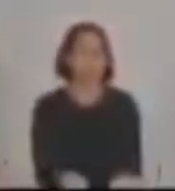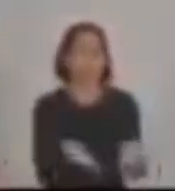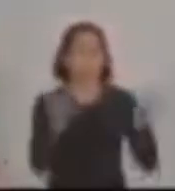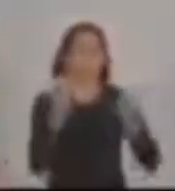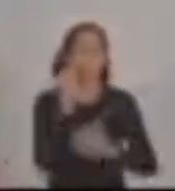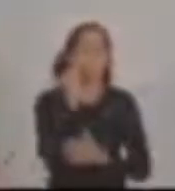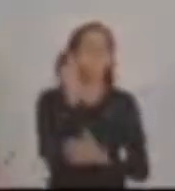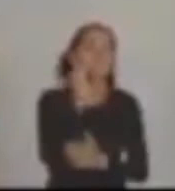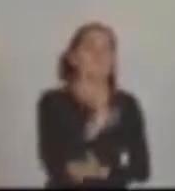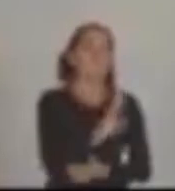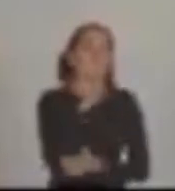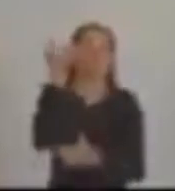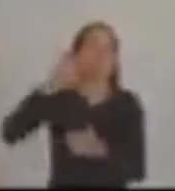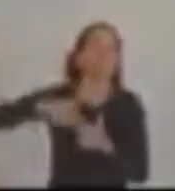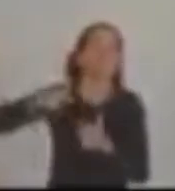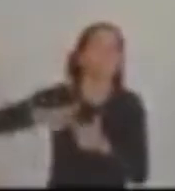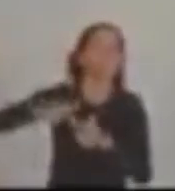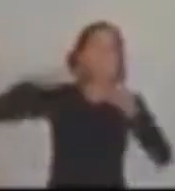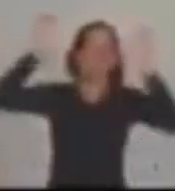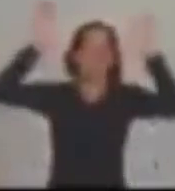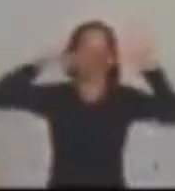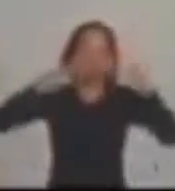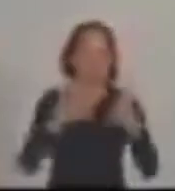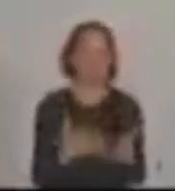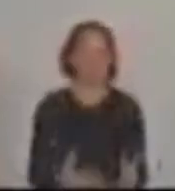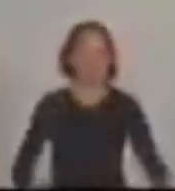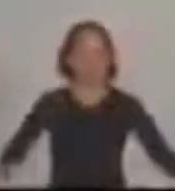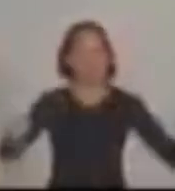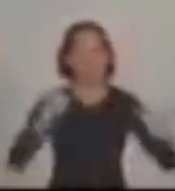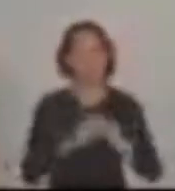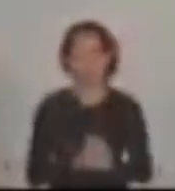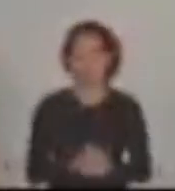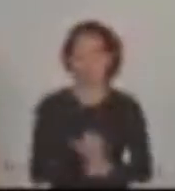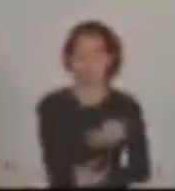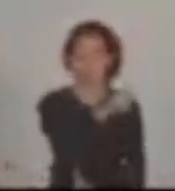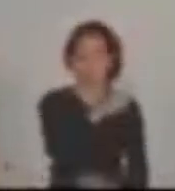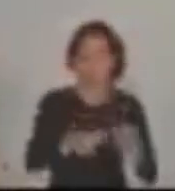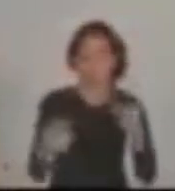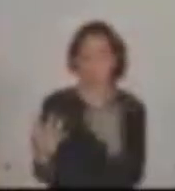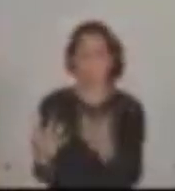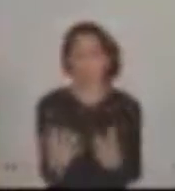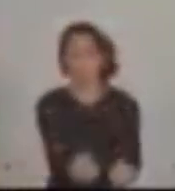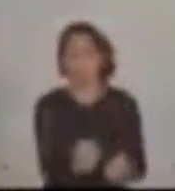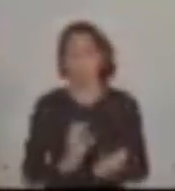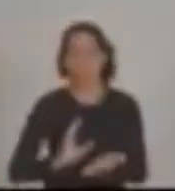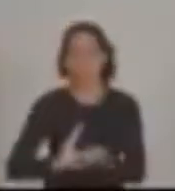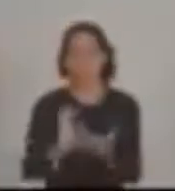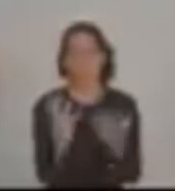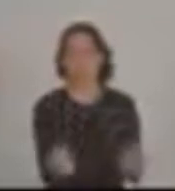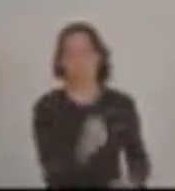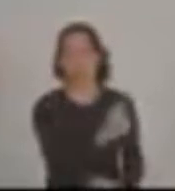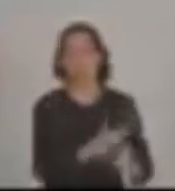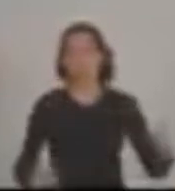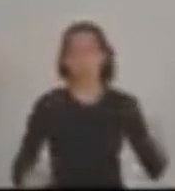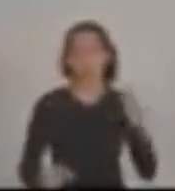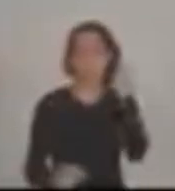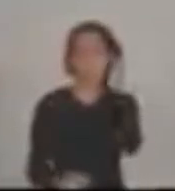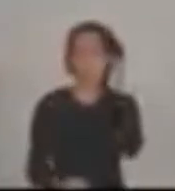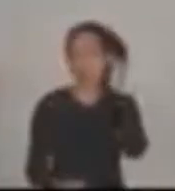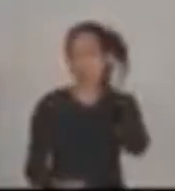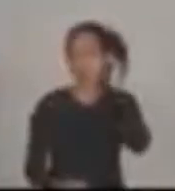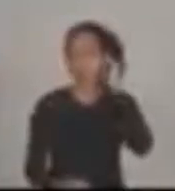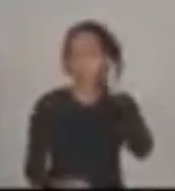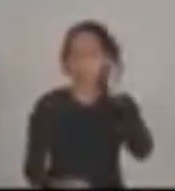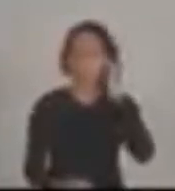o problema da drenagem, que ele estava proibido de receber auxílio nosso. Ele estava